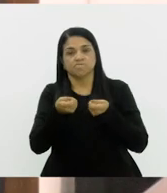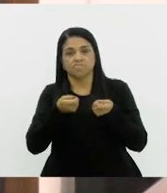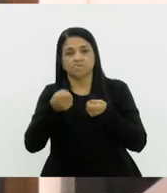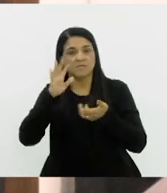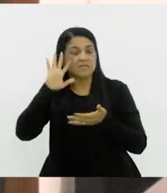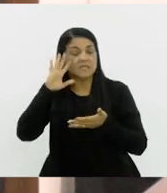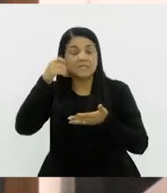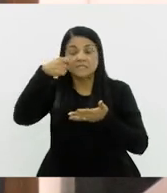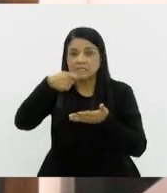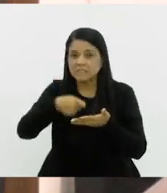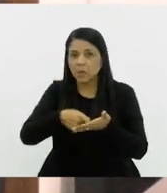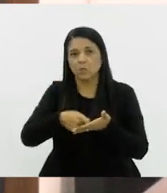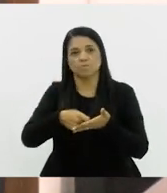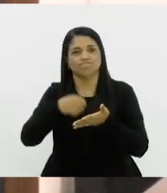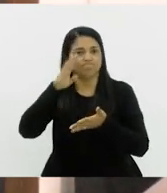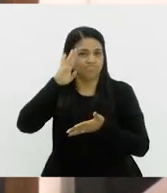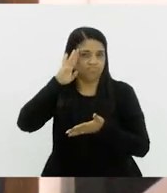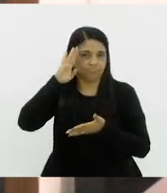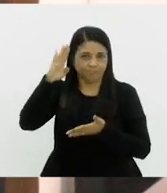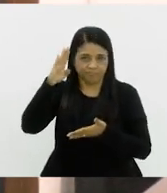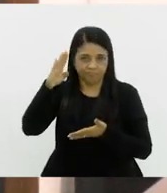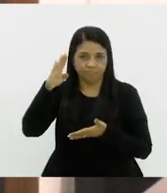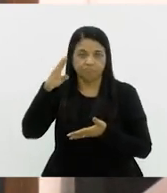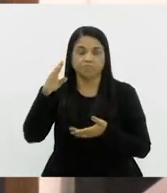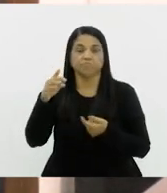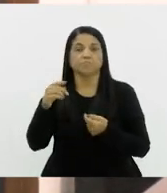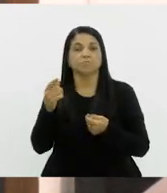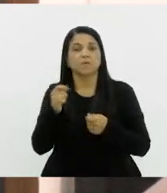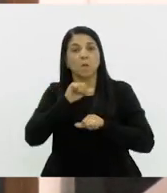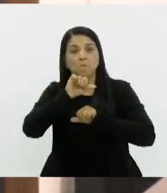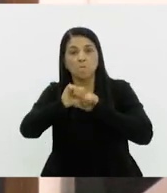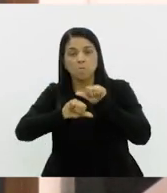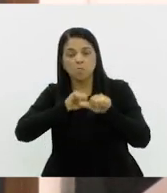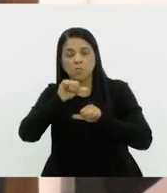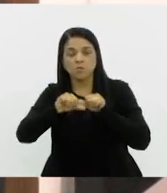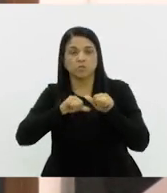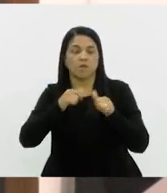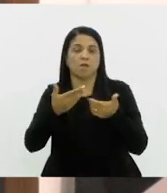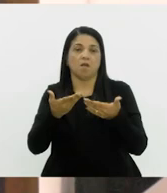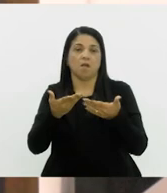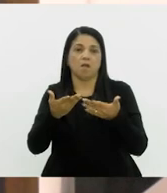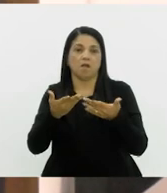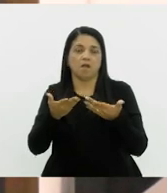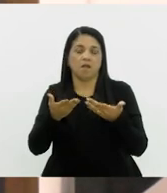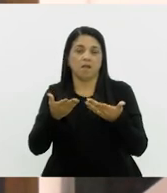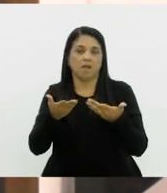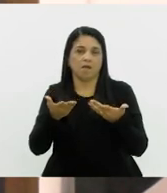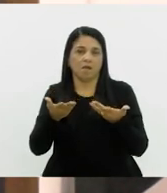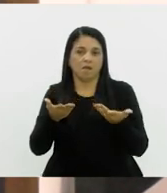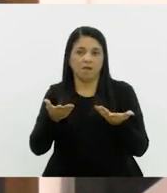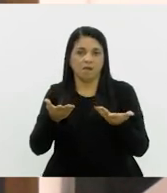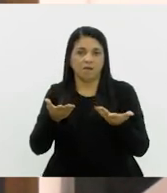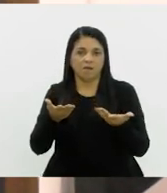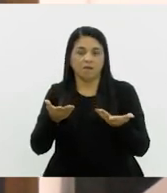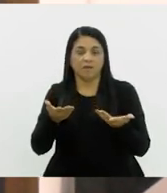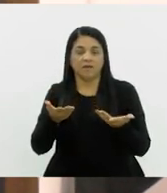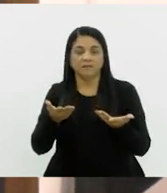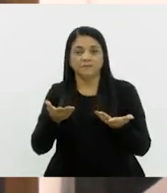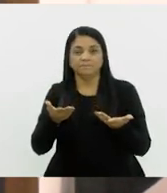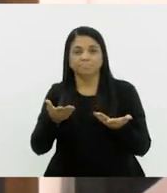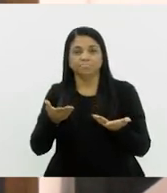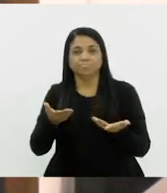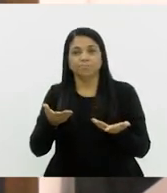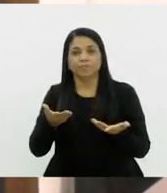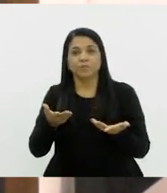decisão chave nessa história, para a gente poder mudar o rumo dessa prosa. Porque o pessoal